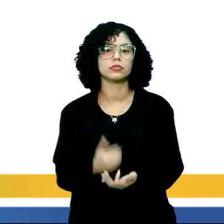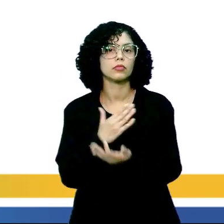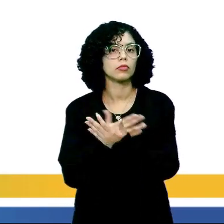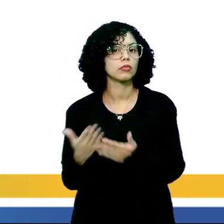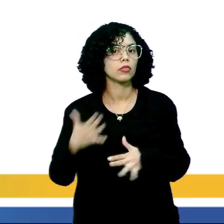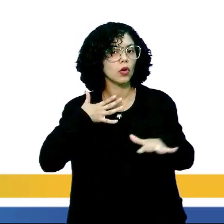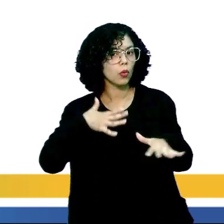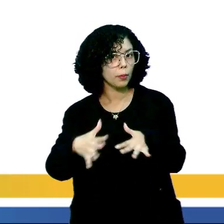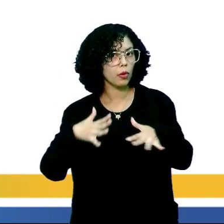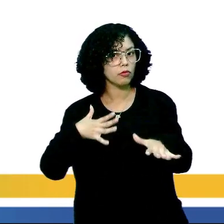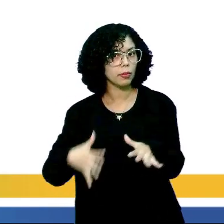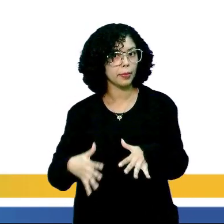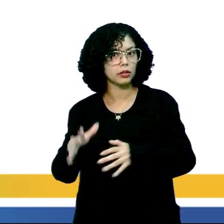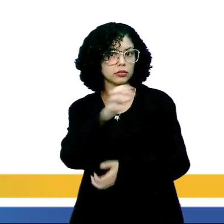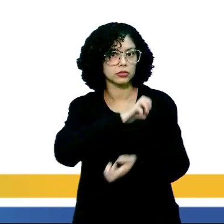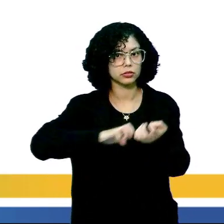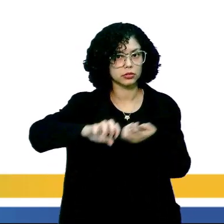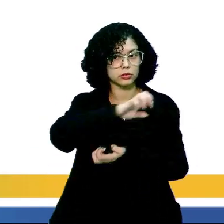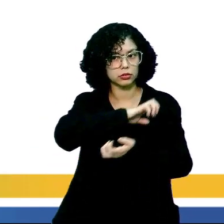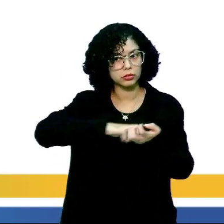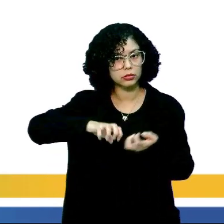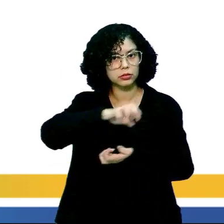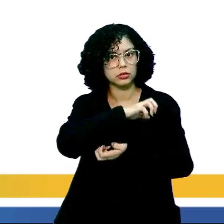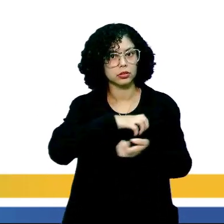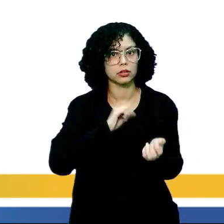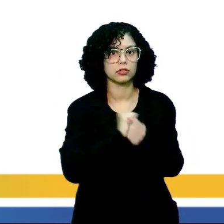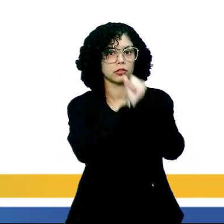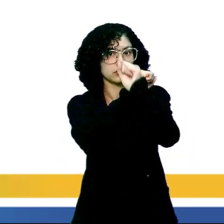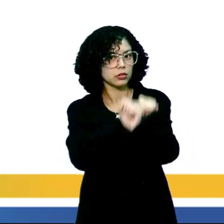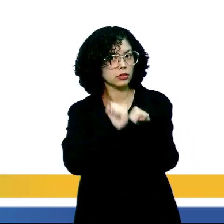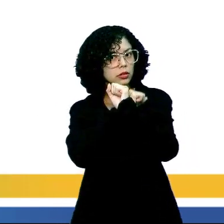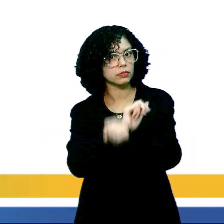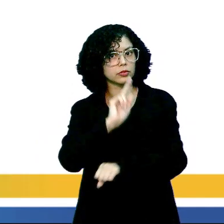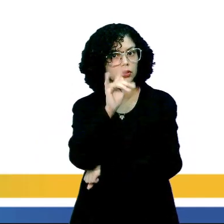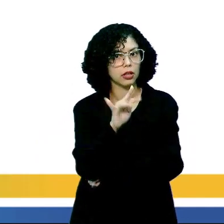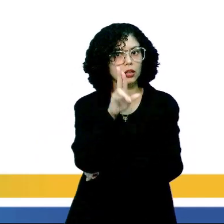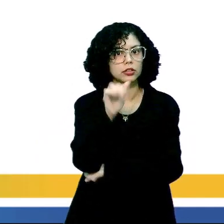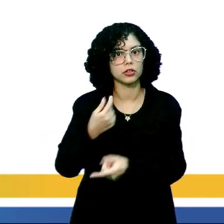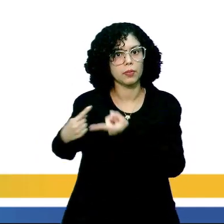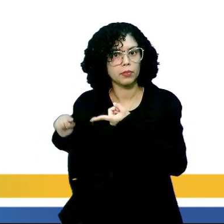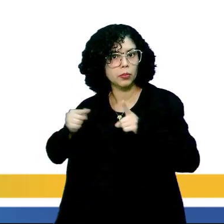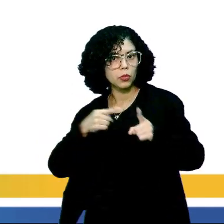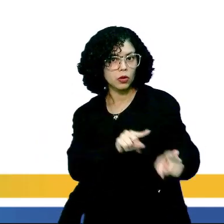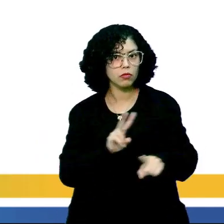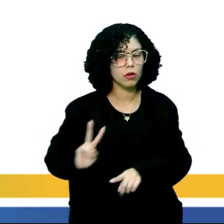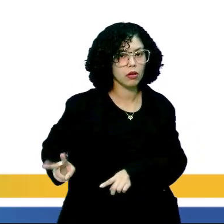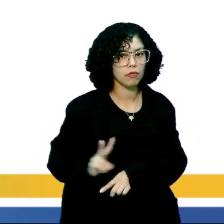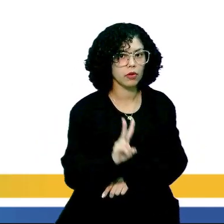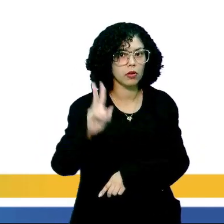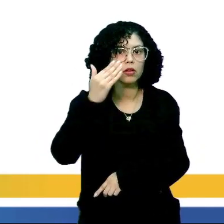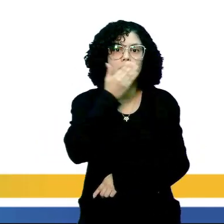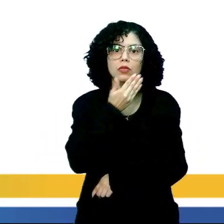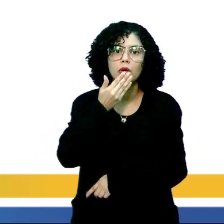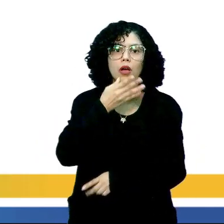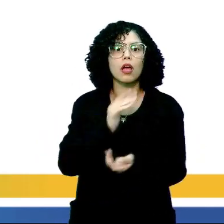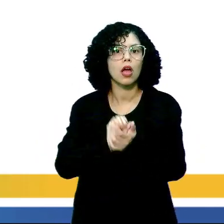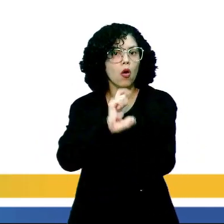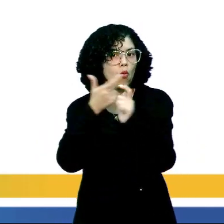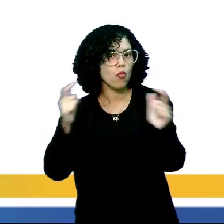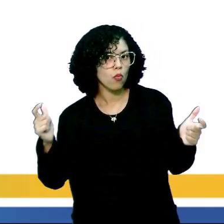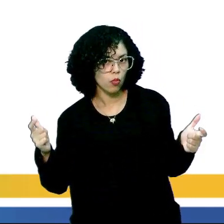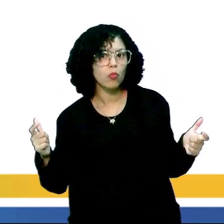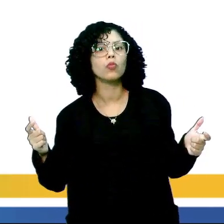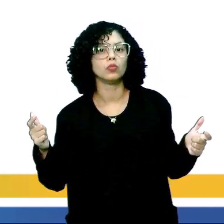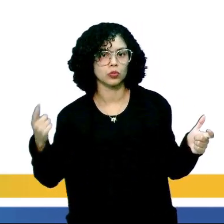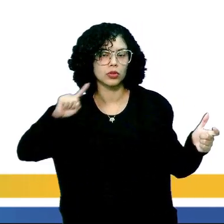Começaram a surgir, então, muitos movimentos rebeldes de escravos E aconteceu um movimento muito famoso lá